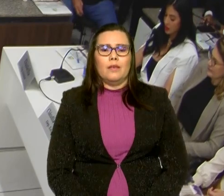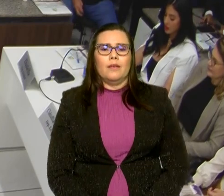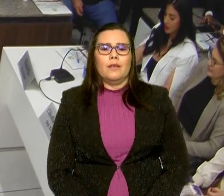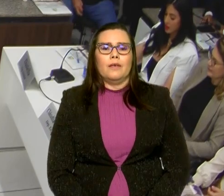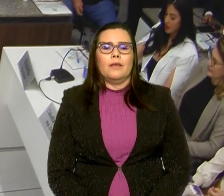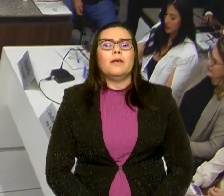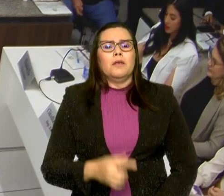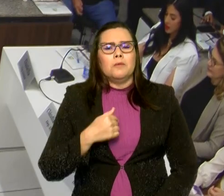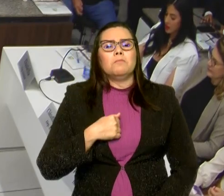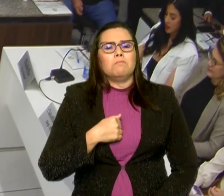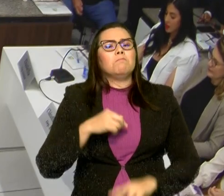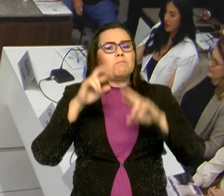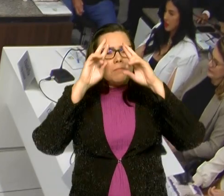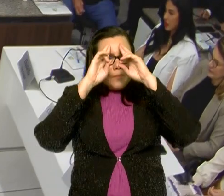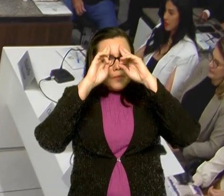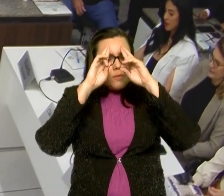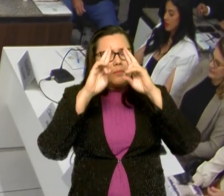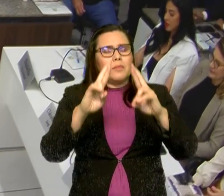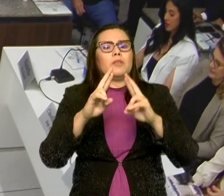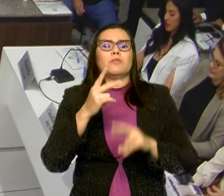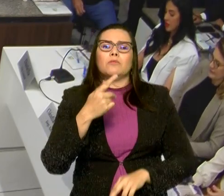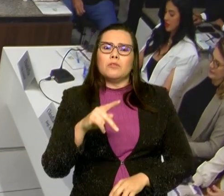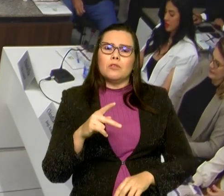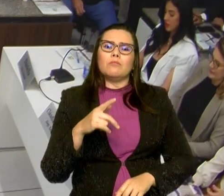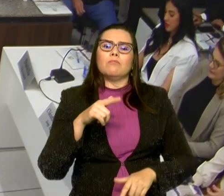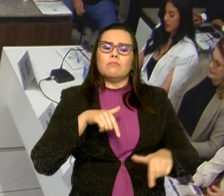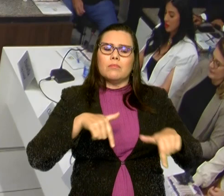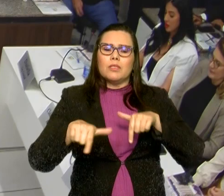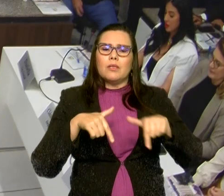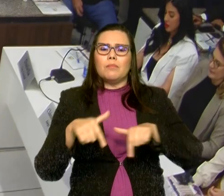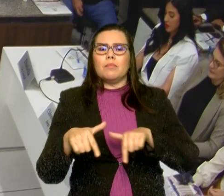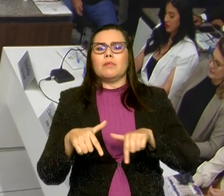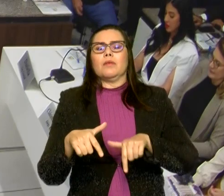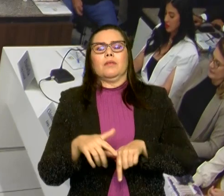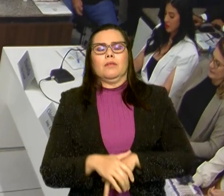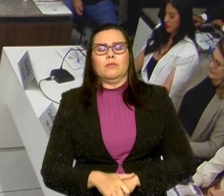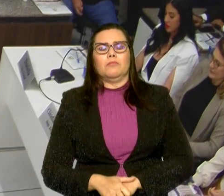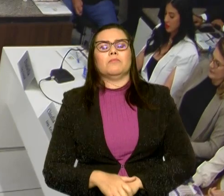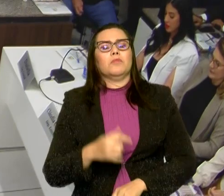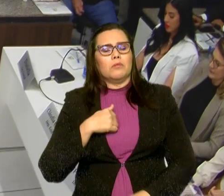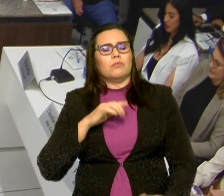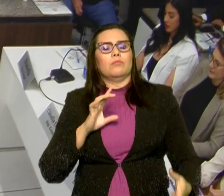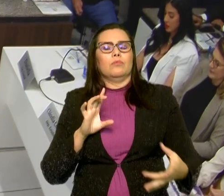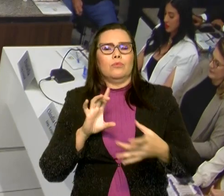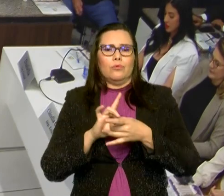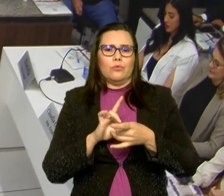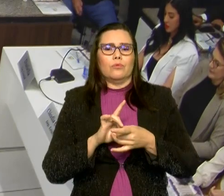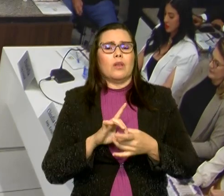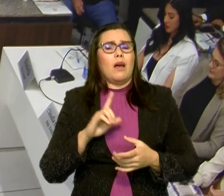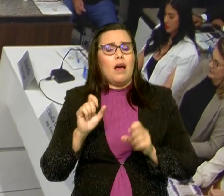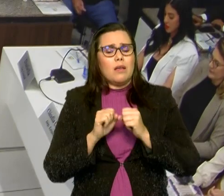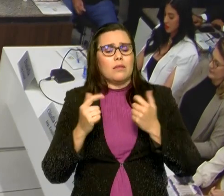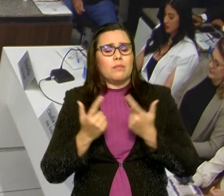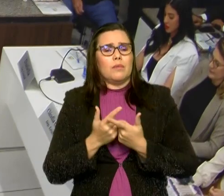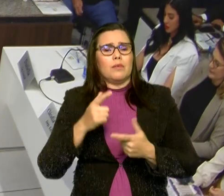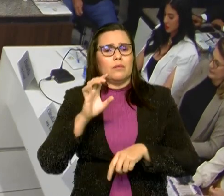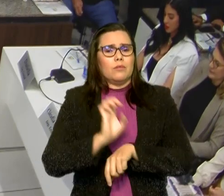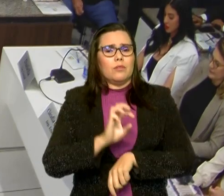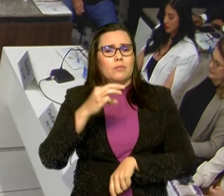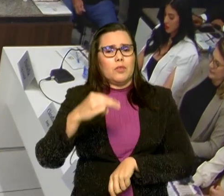seu trabalho também é muito grande da nossa parte. Conte conosco, conte com a Assembleia Legislativa do